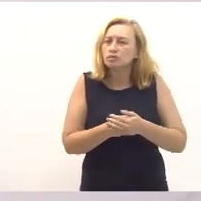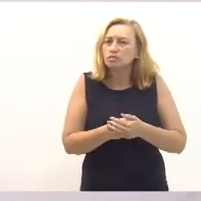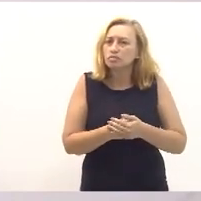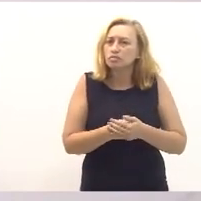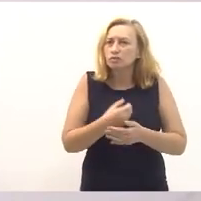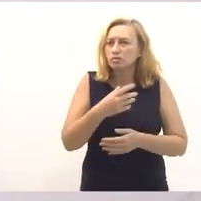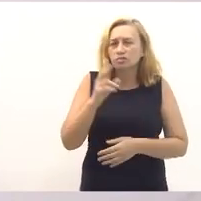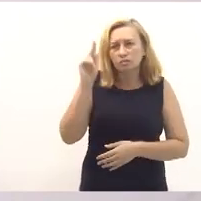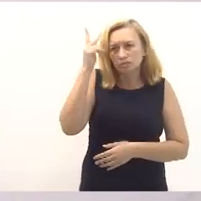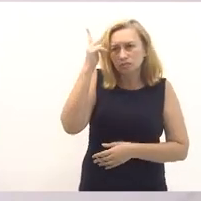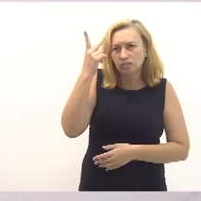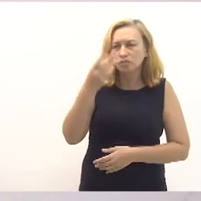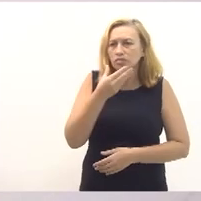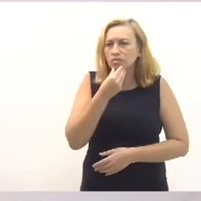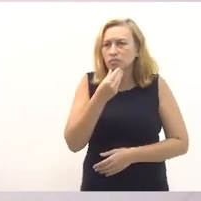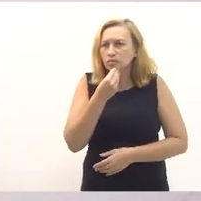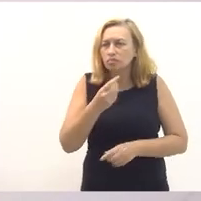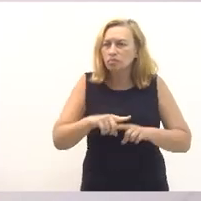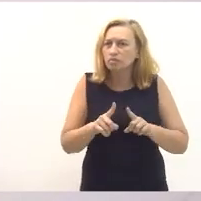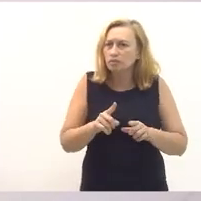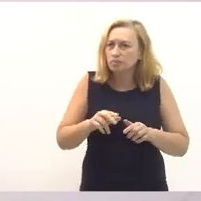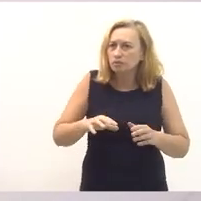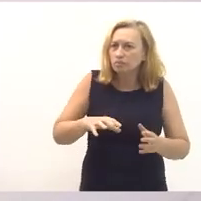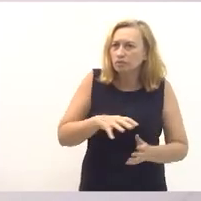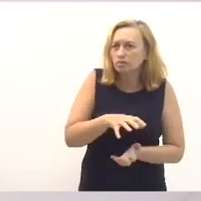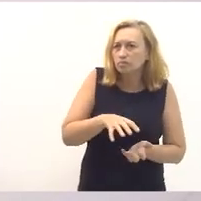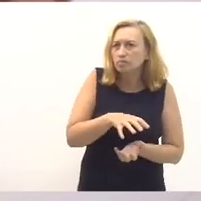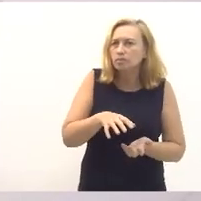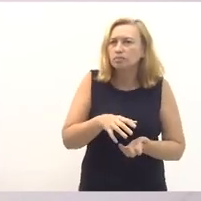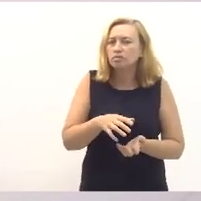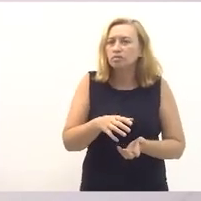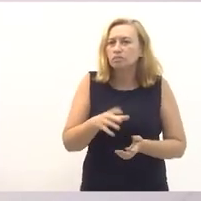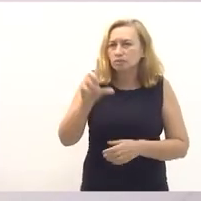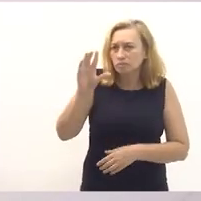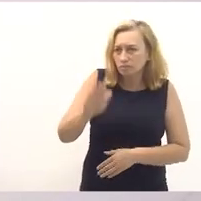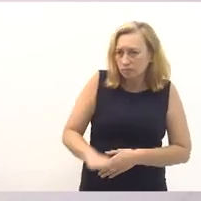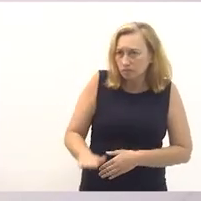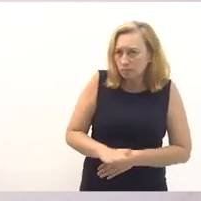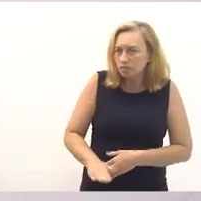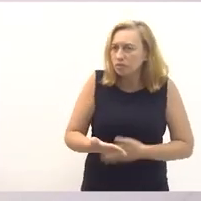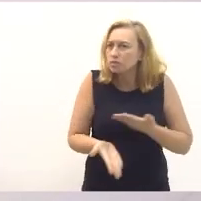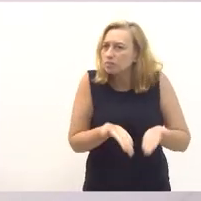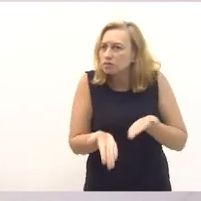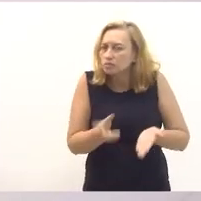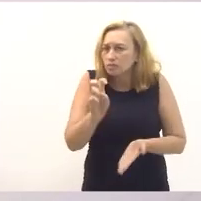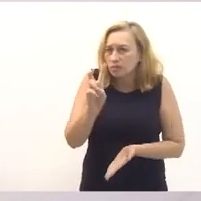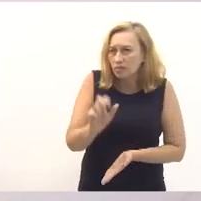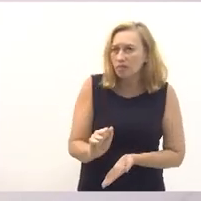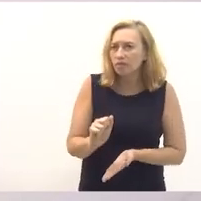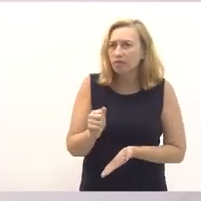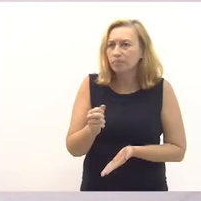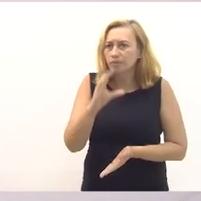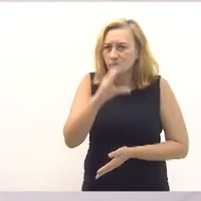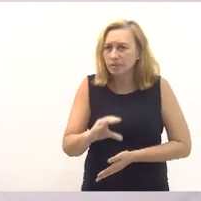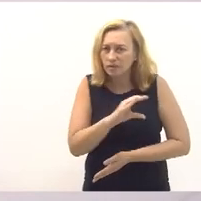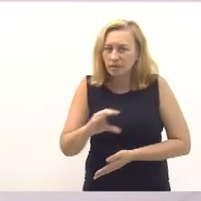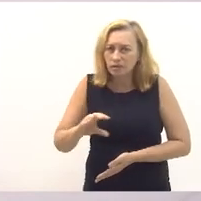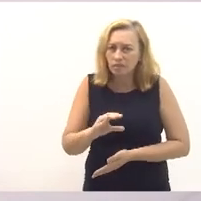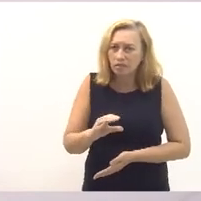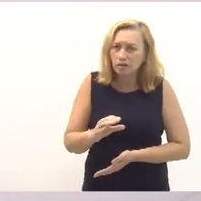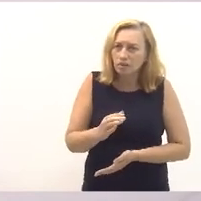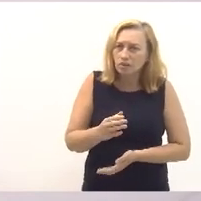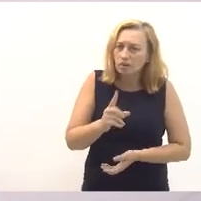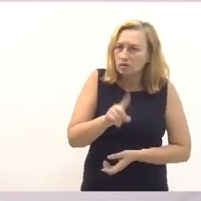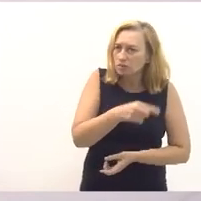cara entendeu mas só que o cara revolucionário ele era baixinho erveiro cuidado de ar a Igreja Católica não queria saber disso